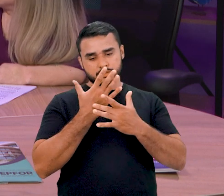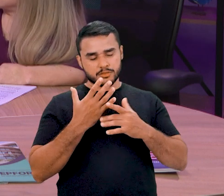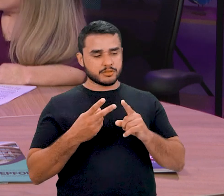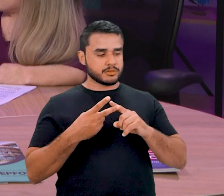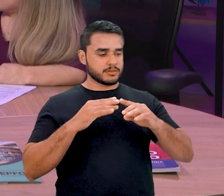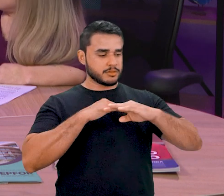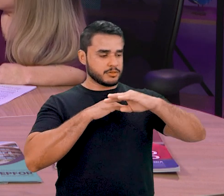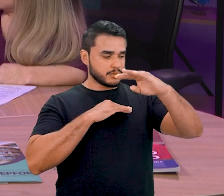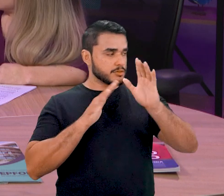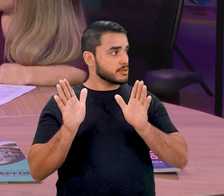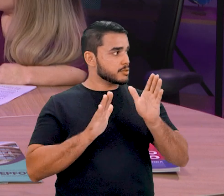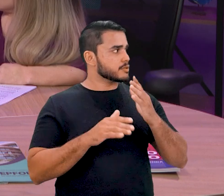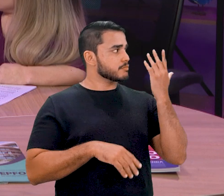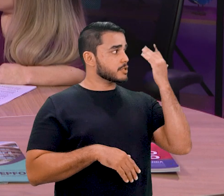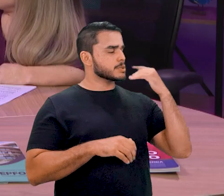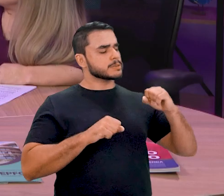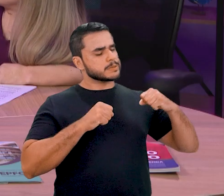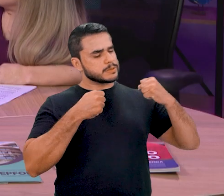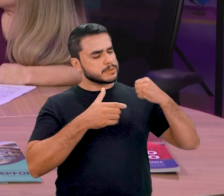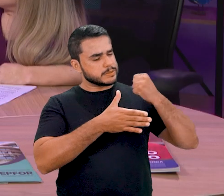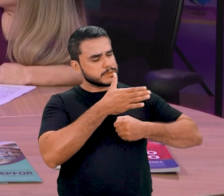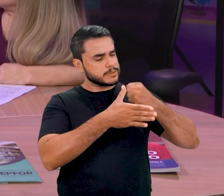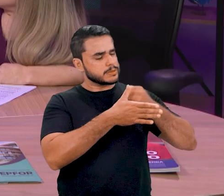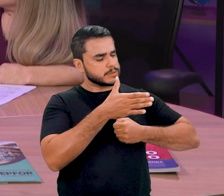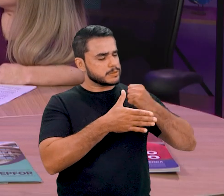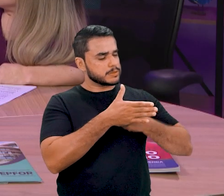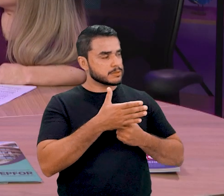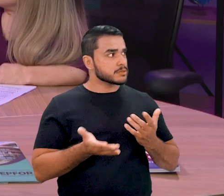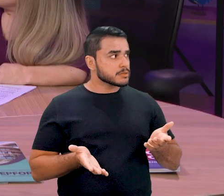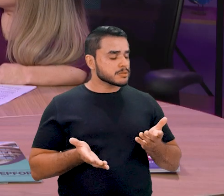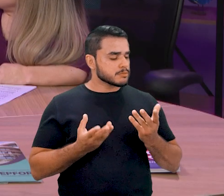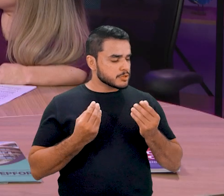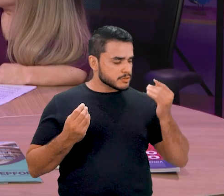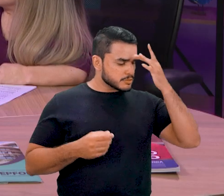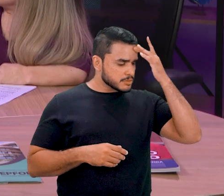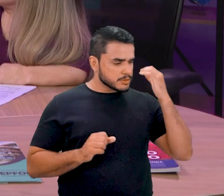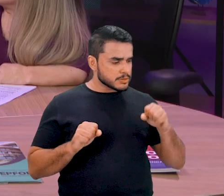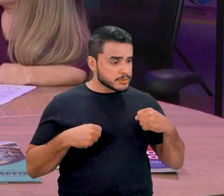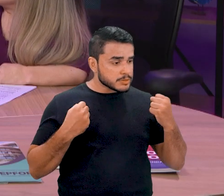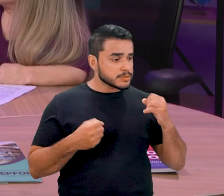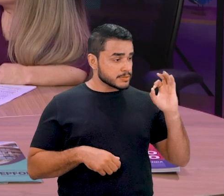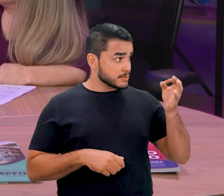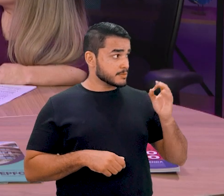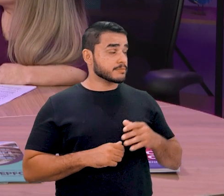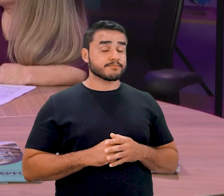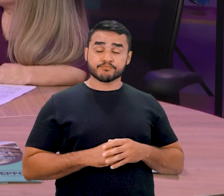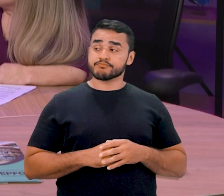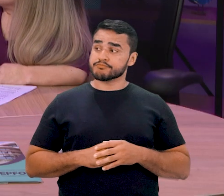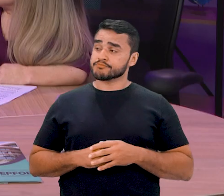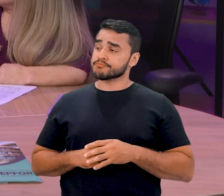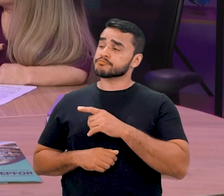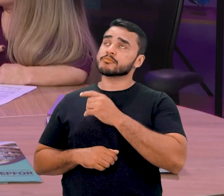né? E quantas pessoas não foram silenciadas para que a gente estivesse aqui hoje, né? E quem que você gostaria